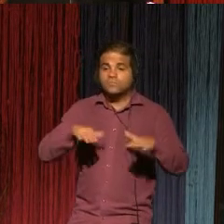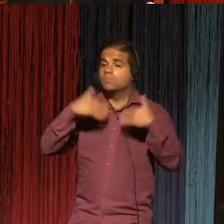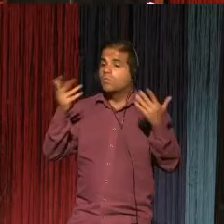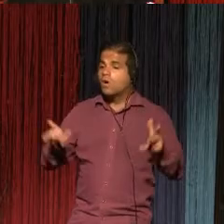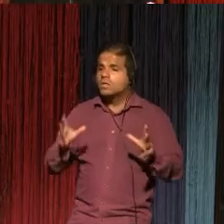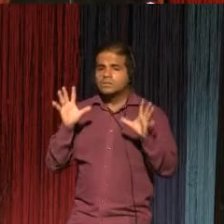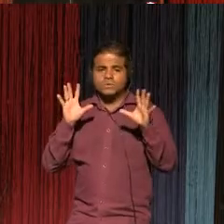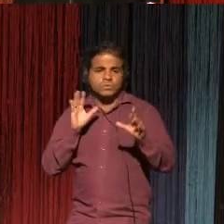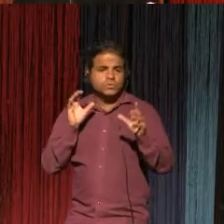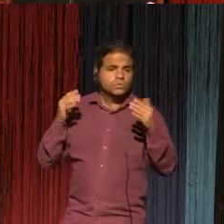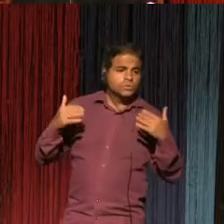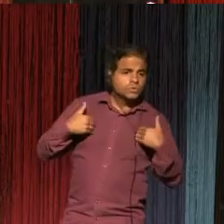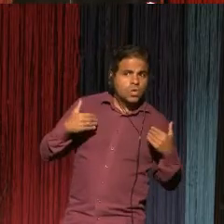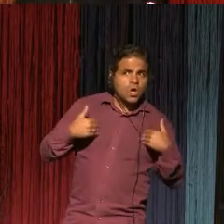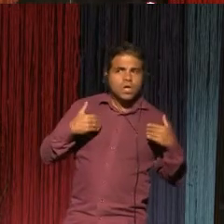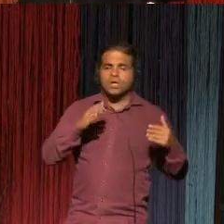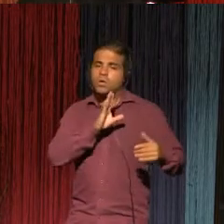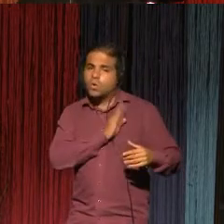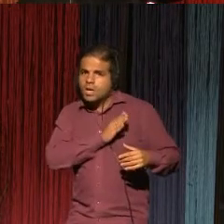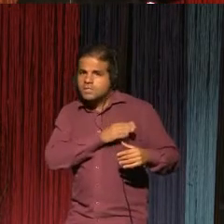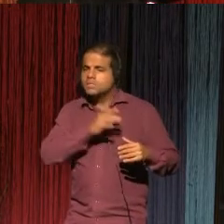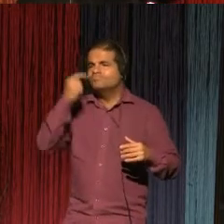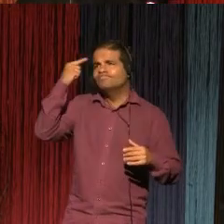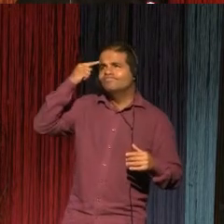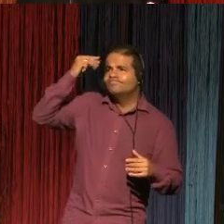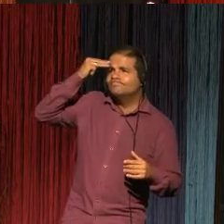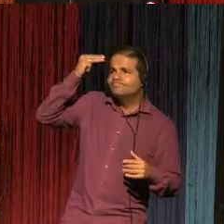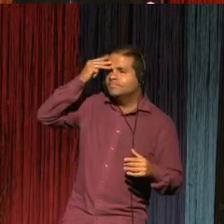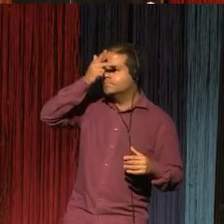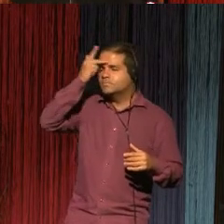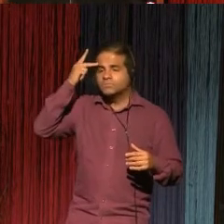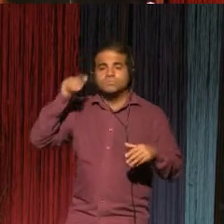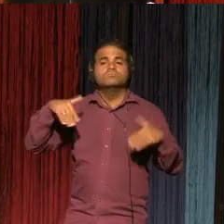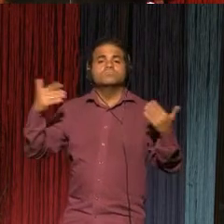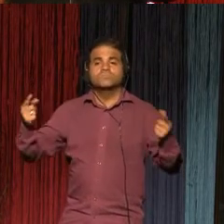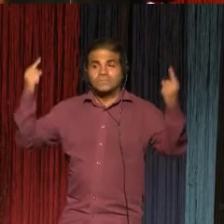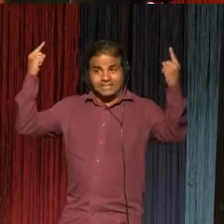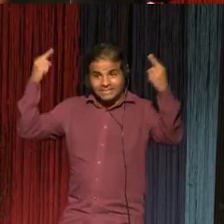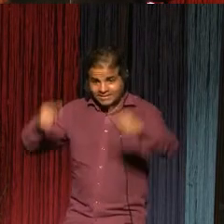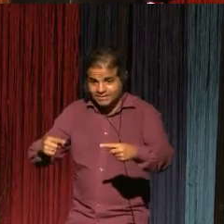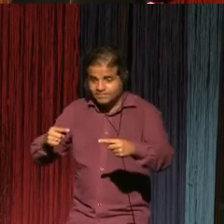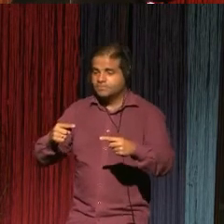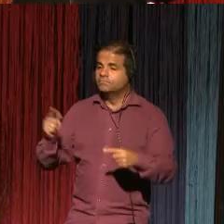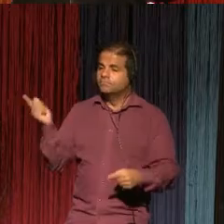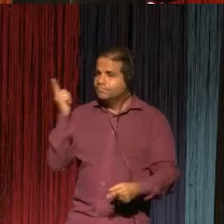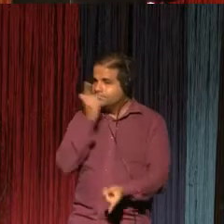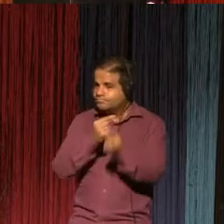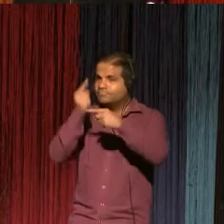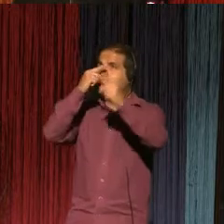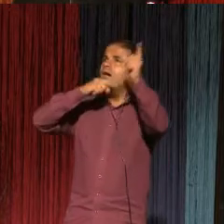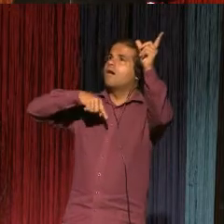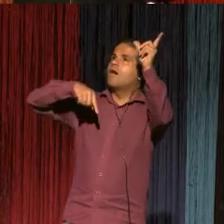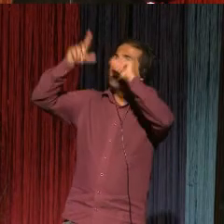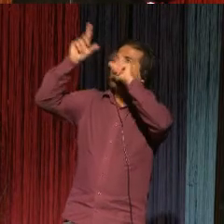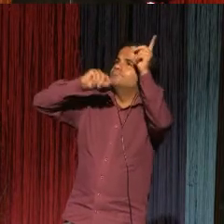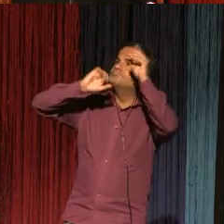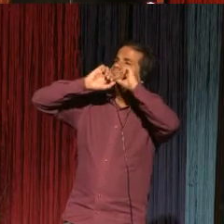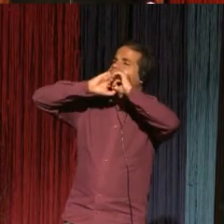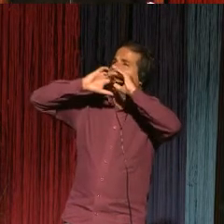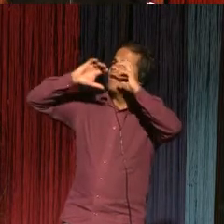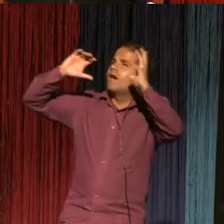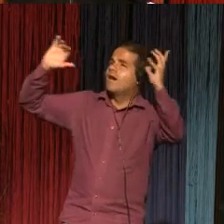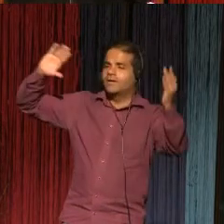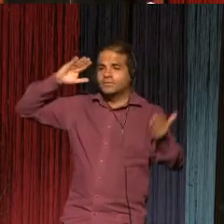atividades tocam mais o coração e a mente das pessoas? Desafiam as pessoas a alcançarem as estrelas, aumentando a